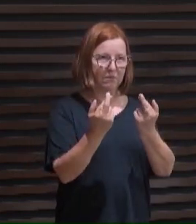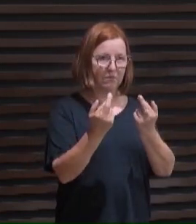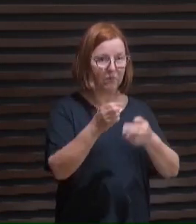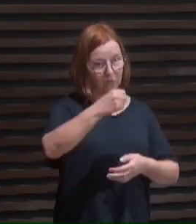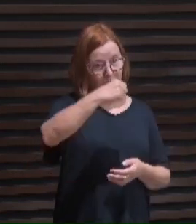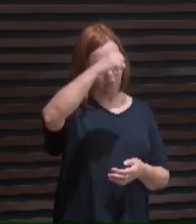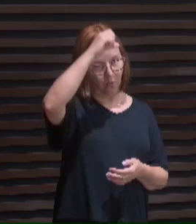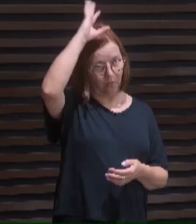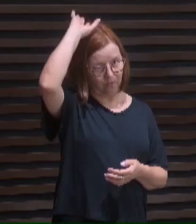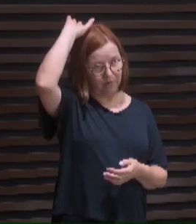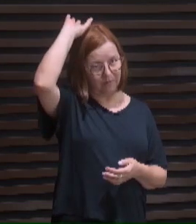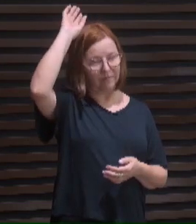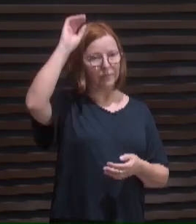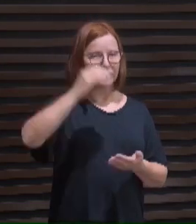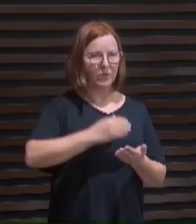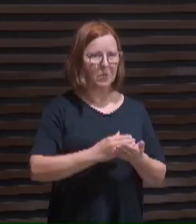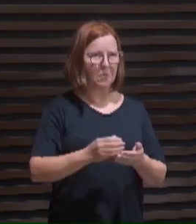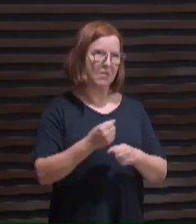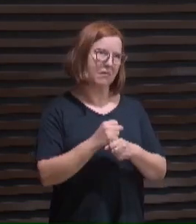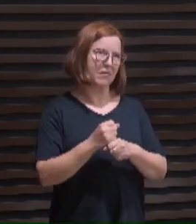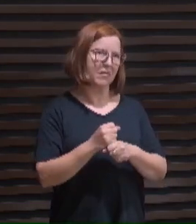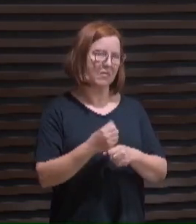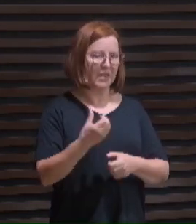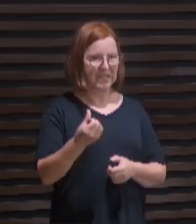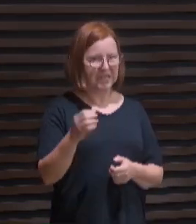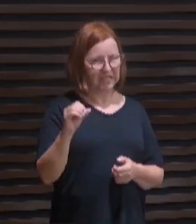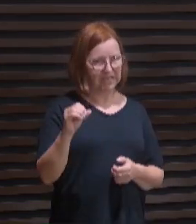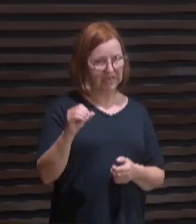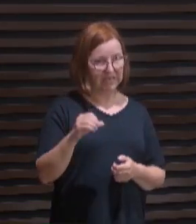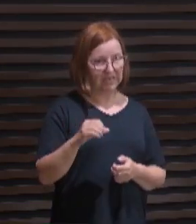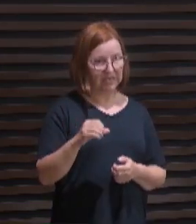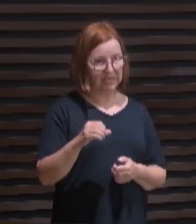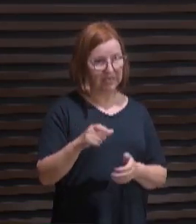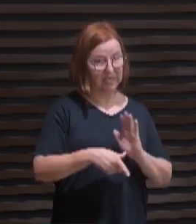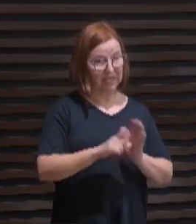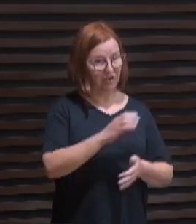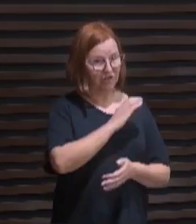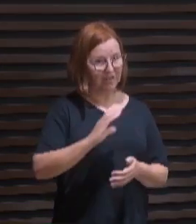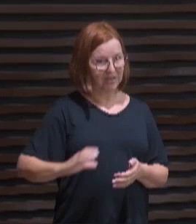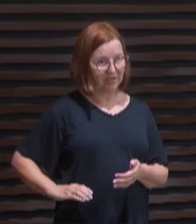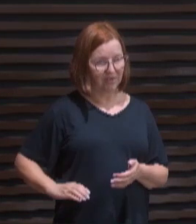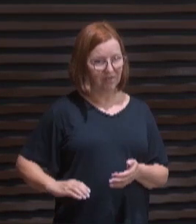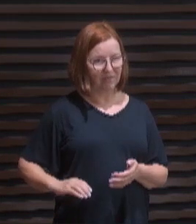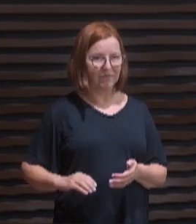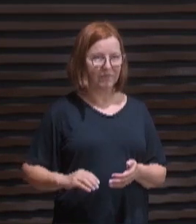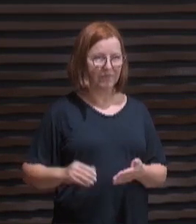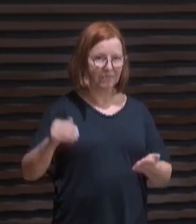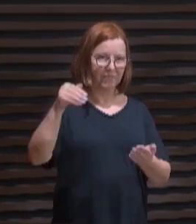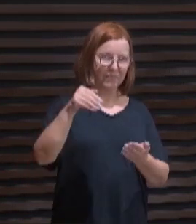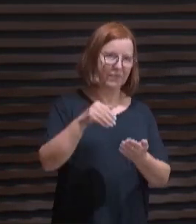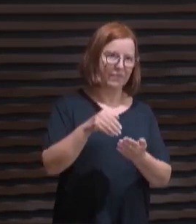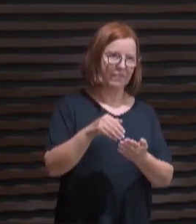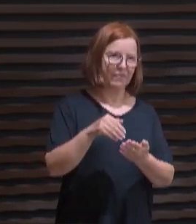romano, que começa aí nos anos 60 a.C. e que vai até,